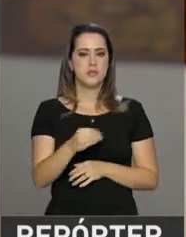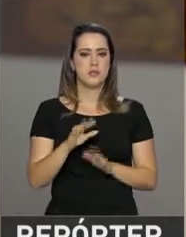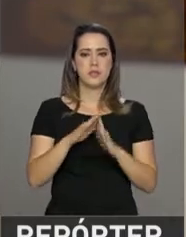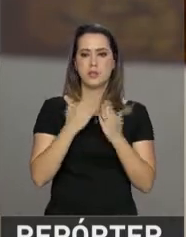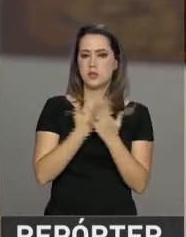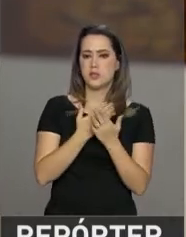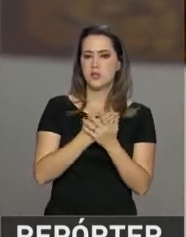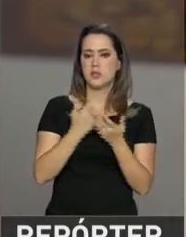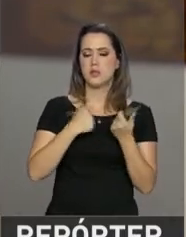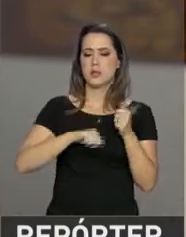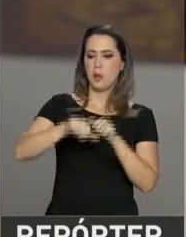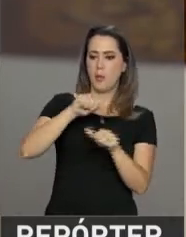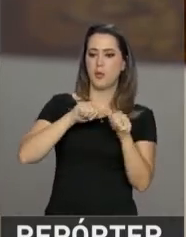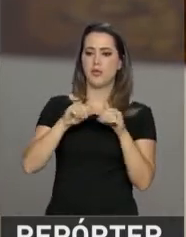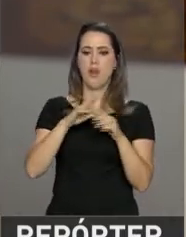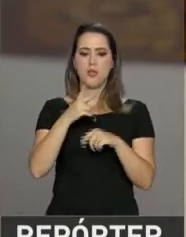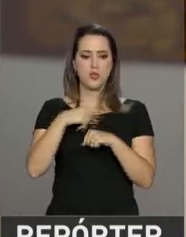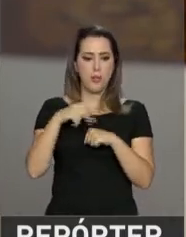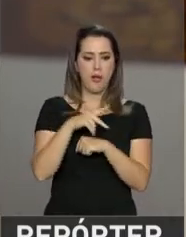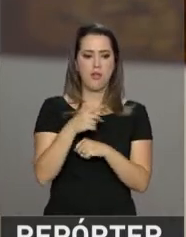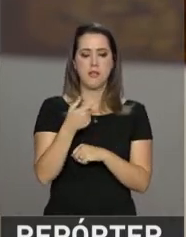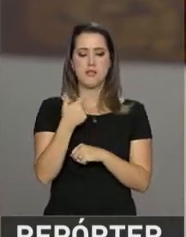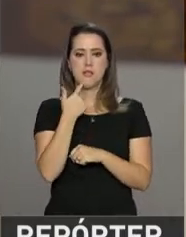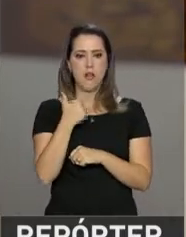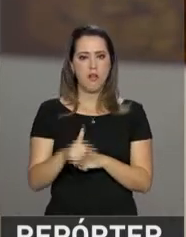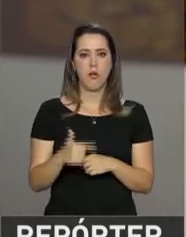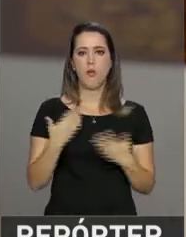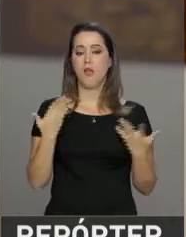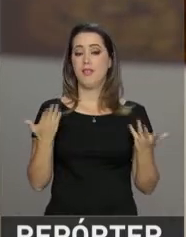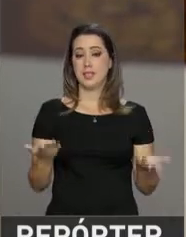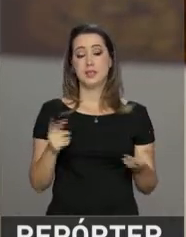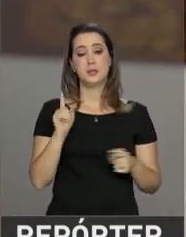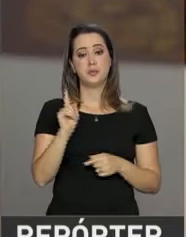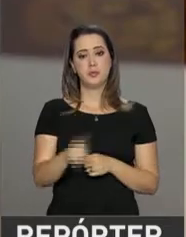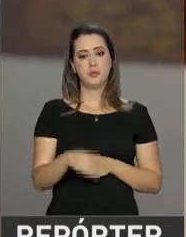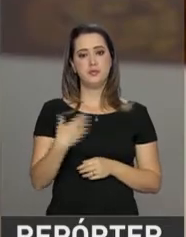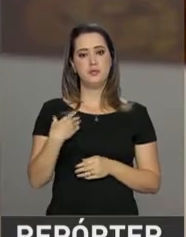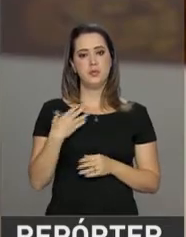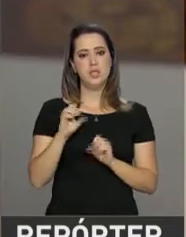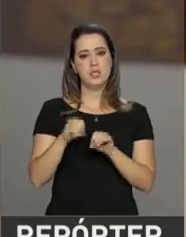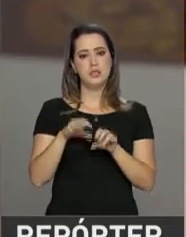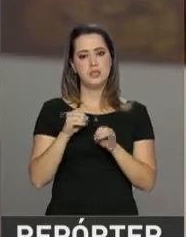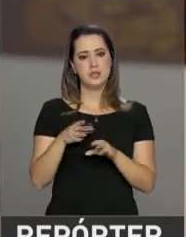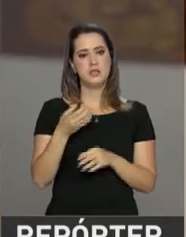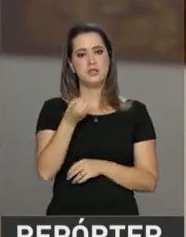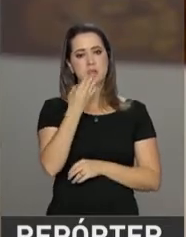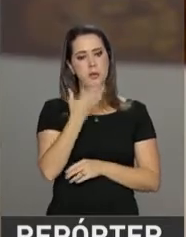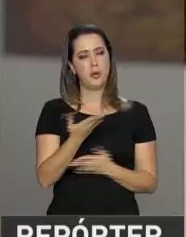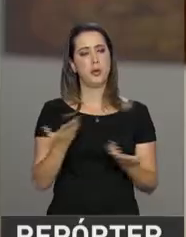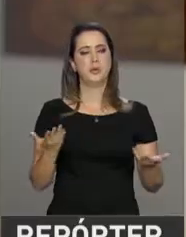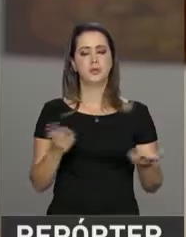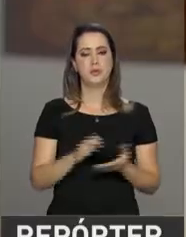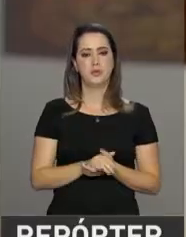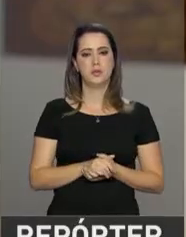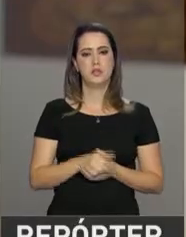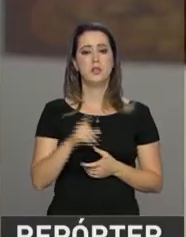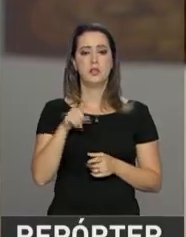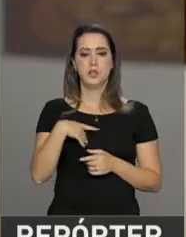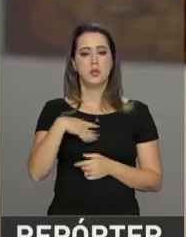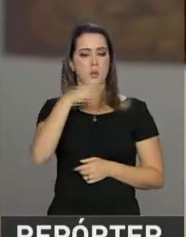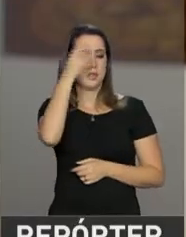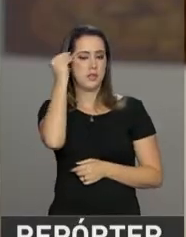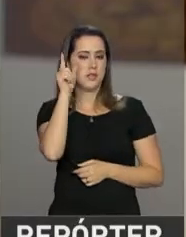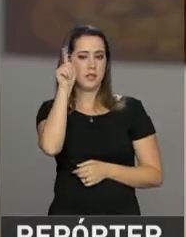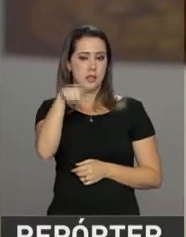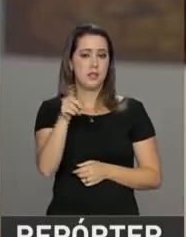você tem que mudar de escola, de país, de idioma. Mas eu acho que, bem educados, eles se beneficiam com isso. Não esquecer que o diplomata